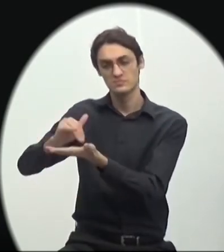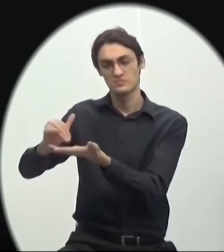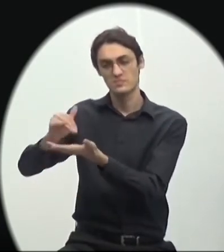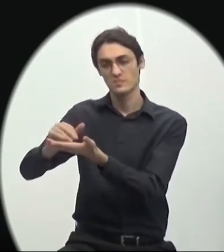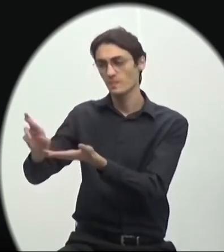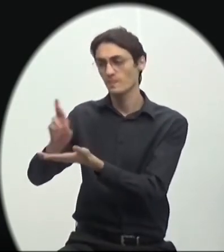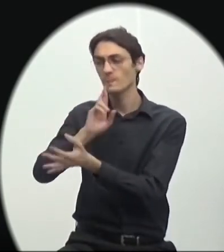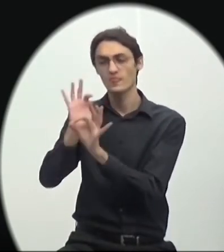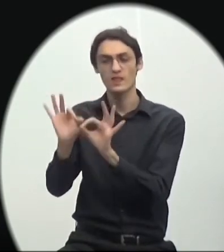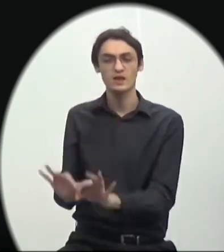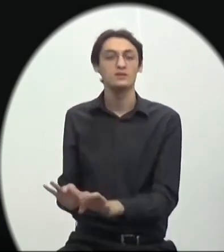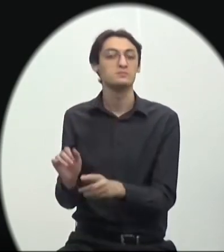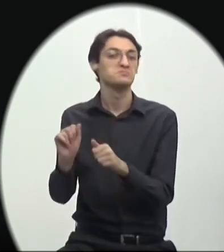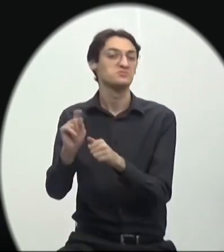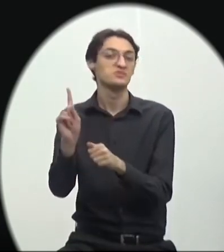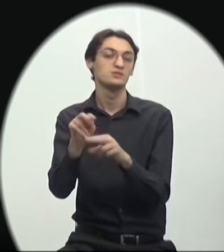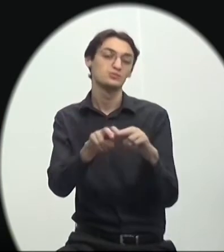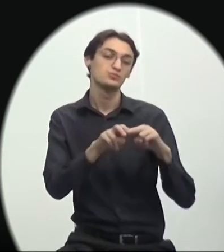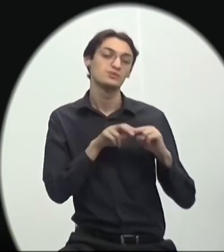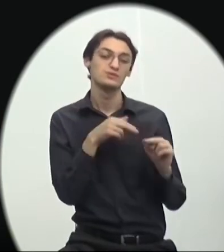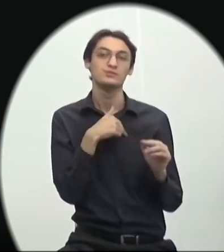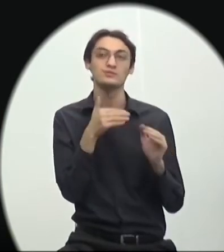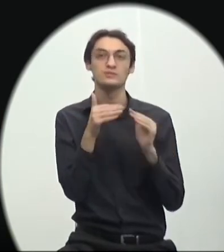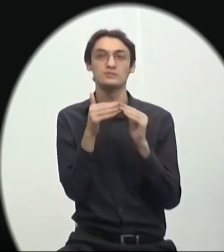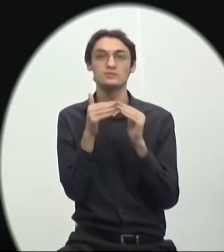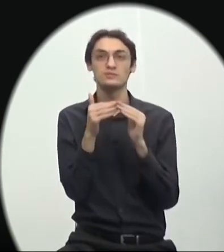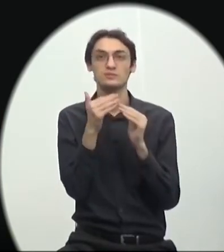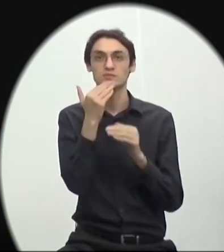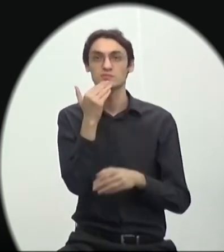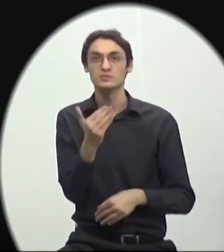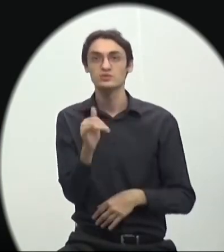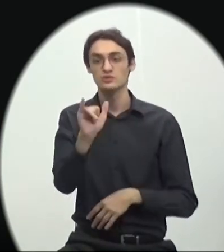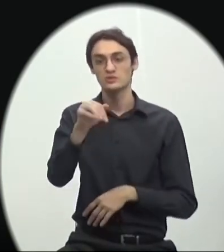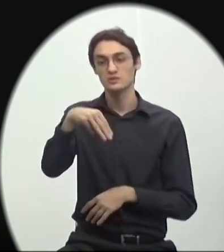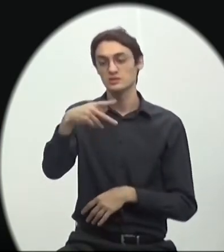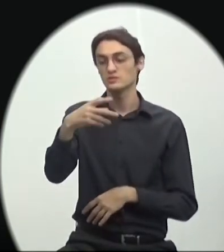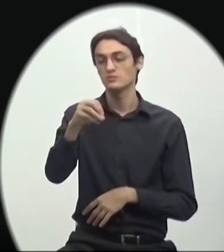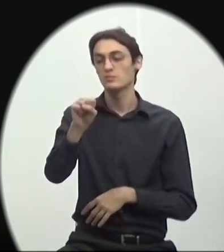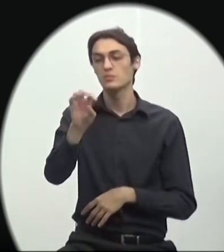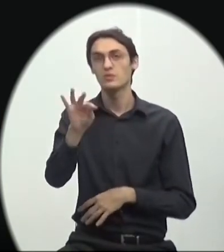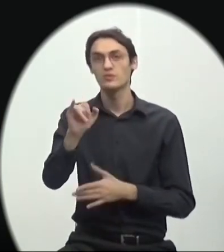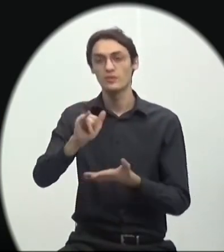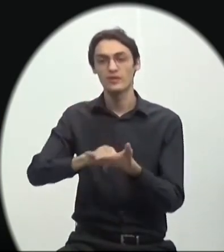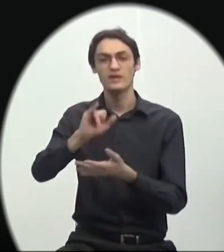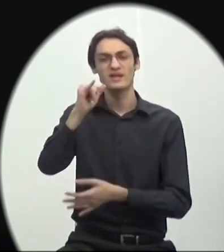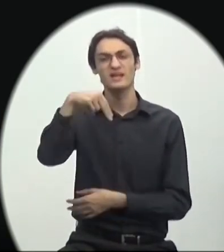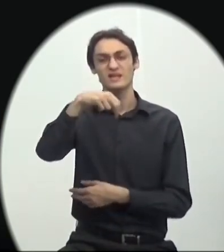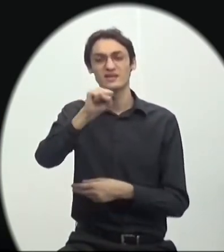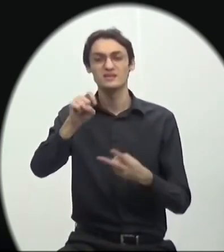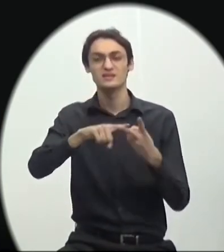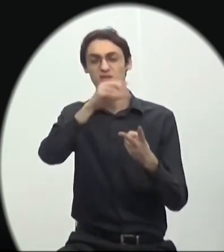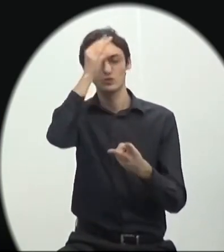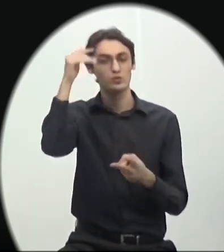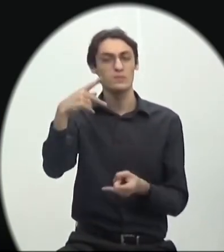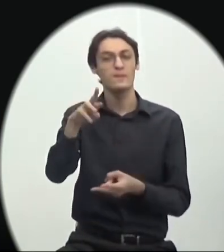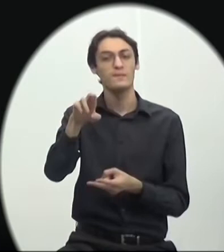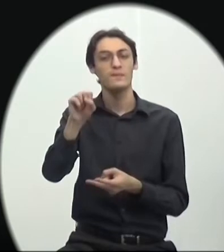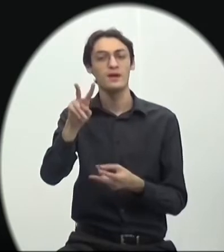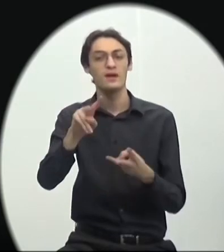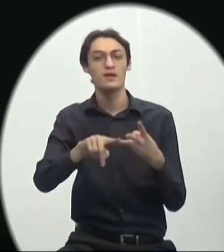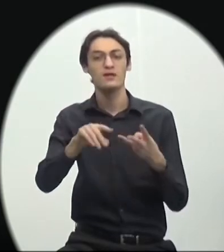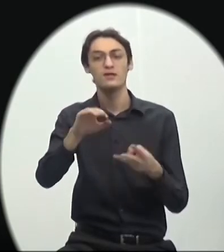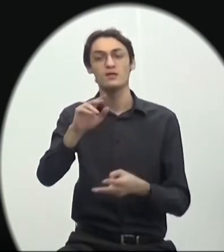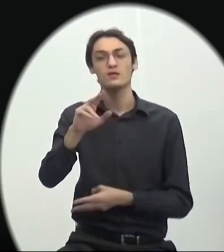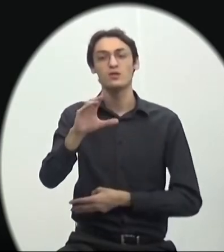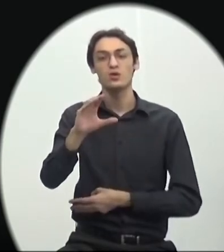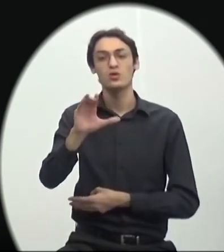adequadamente, então eu fiz questão de falar em impostos, ou seja, INSS, Criciúma Prev, PIS e